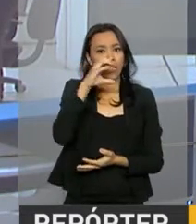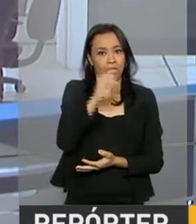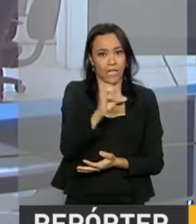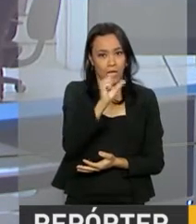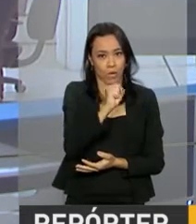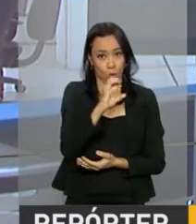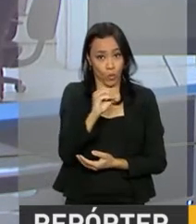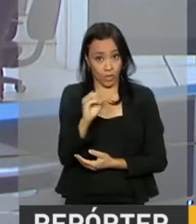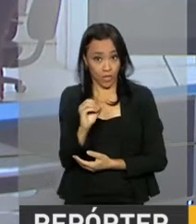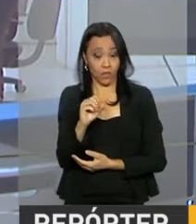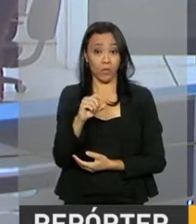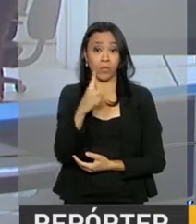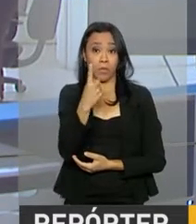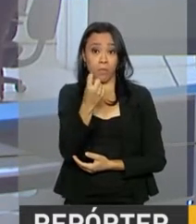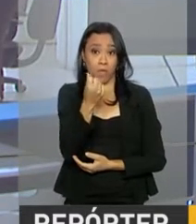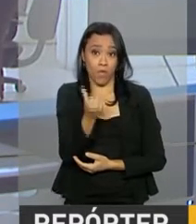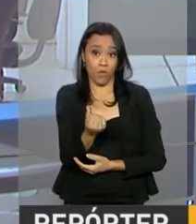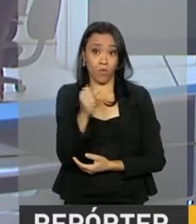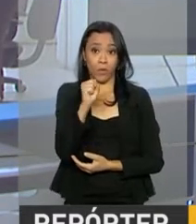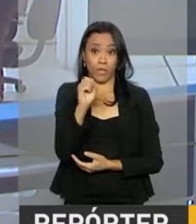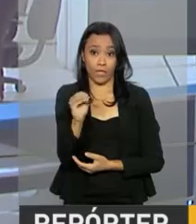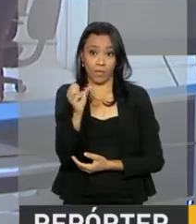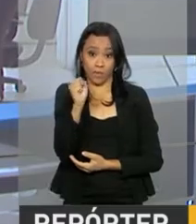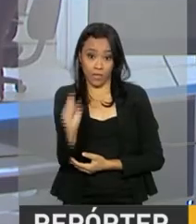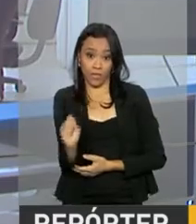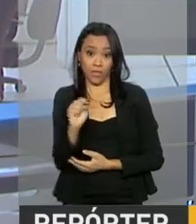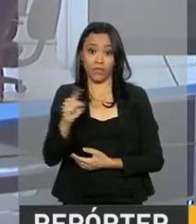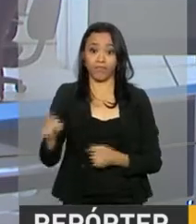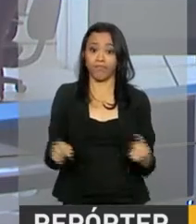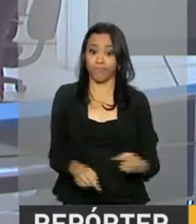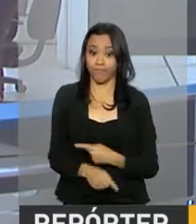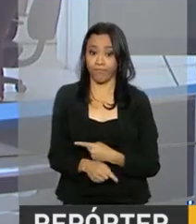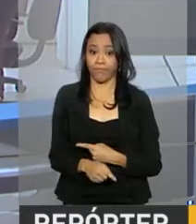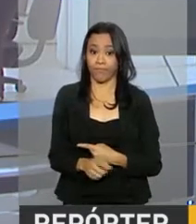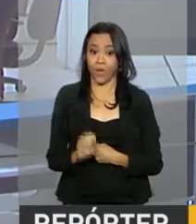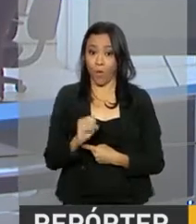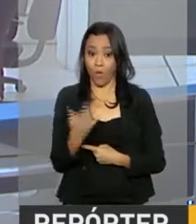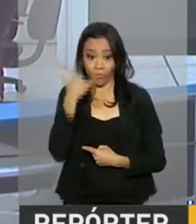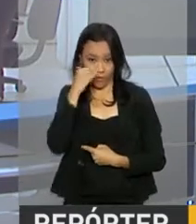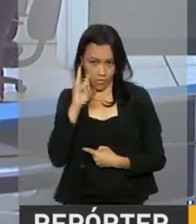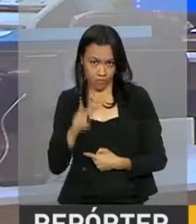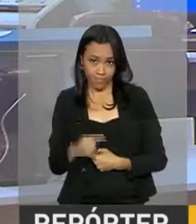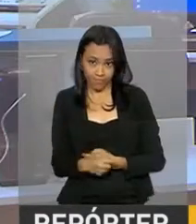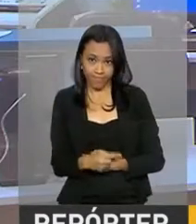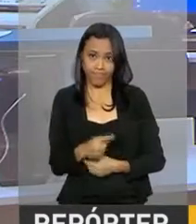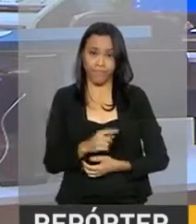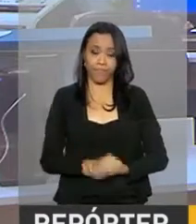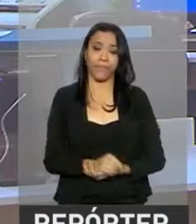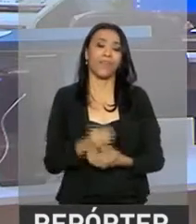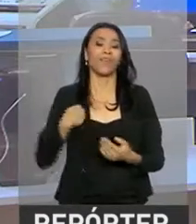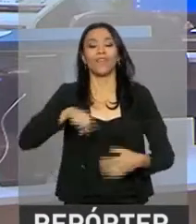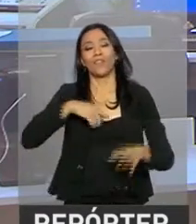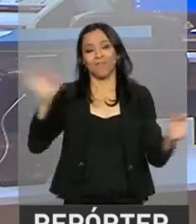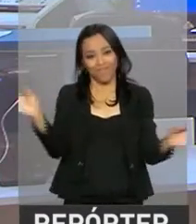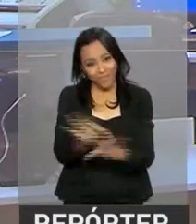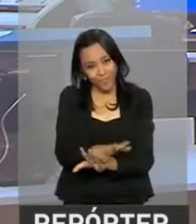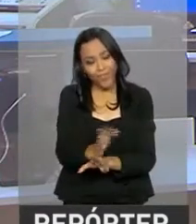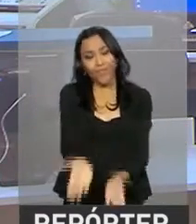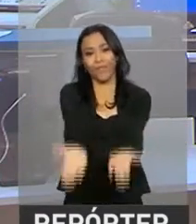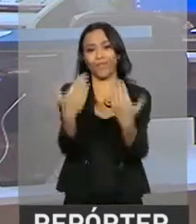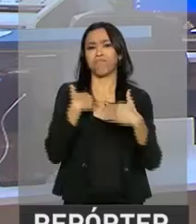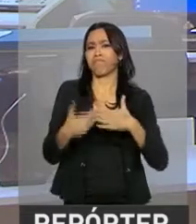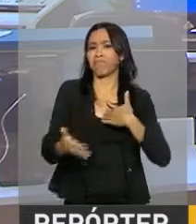telefone 0800 61 8080 ou acessar o site do Ibama que aparecem na tela e nós ficamos por aqui